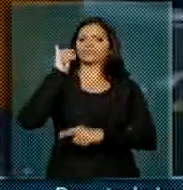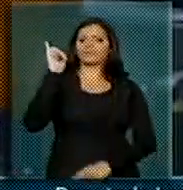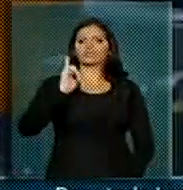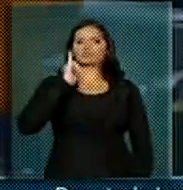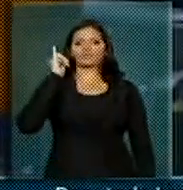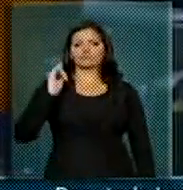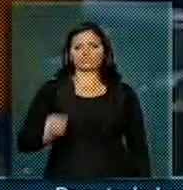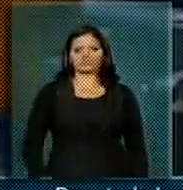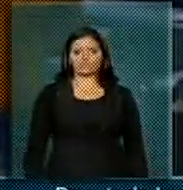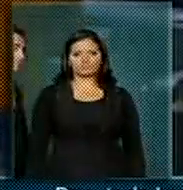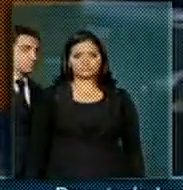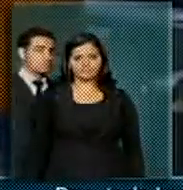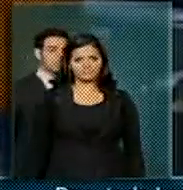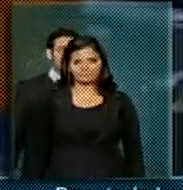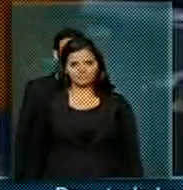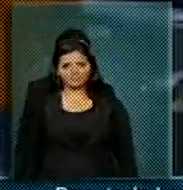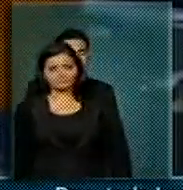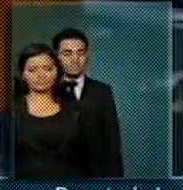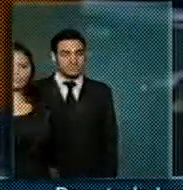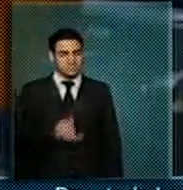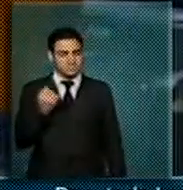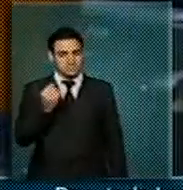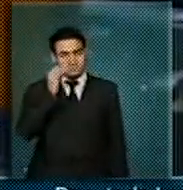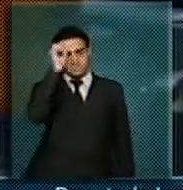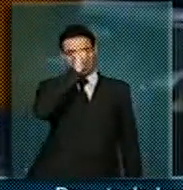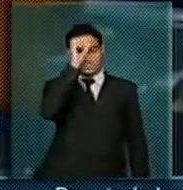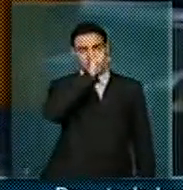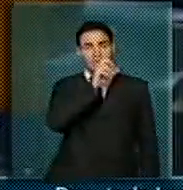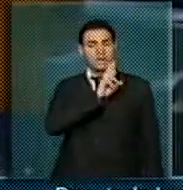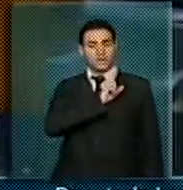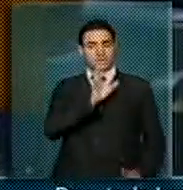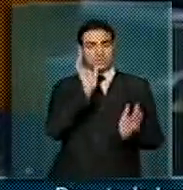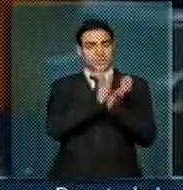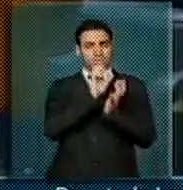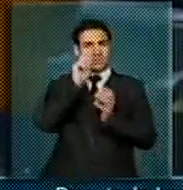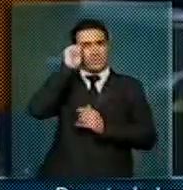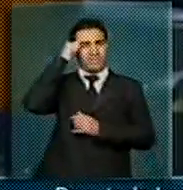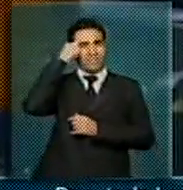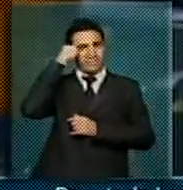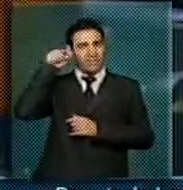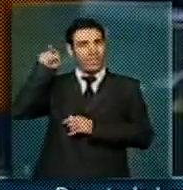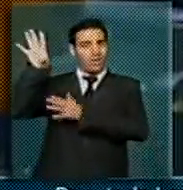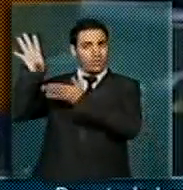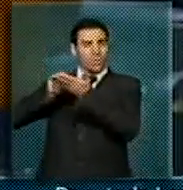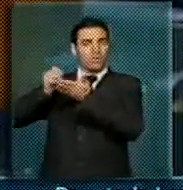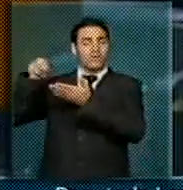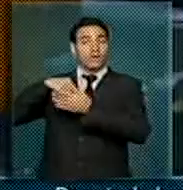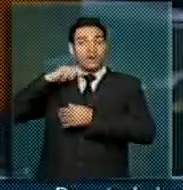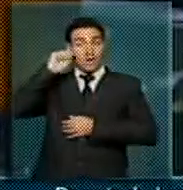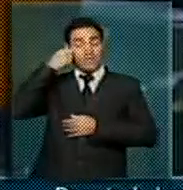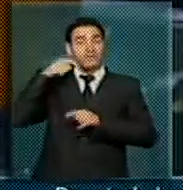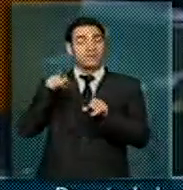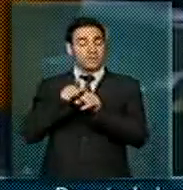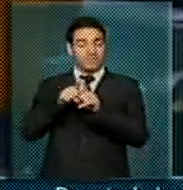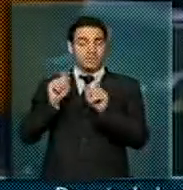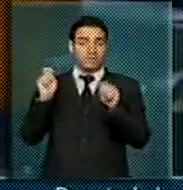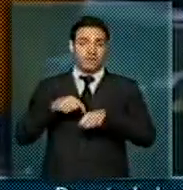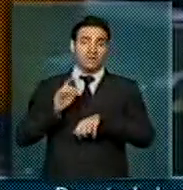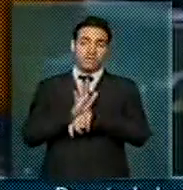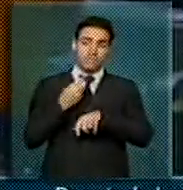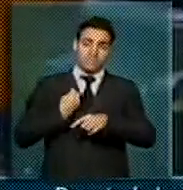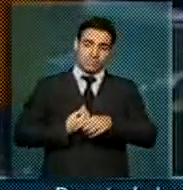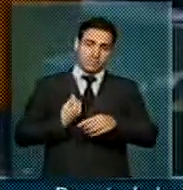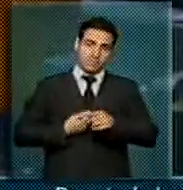importante que a religiosidade, a religião que os negros trouxeram da África, que contribuíram para resistir todo